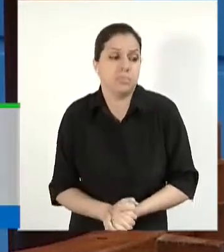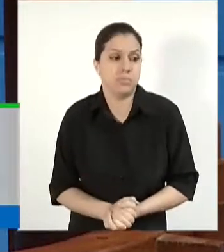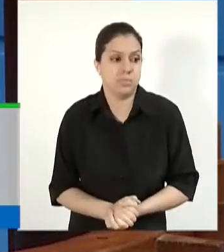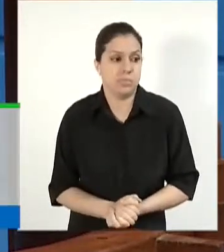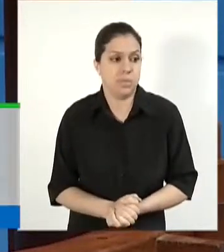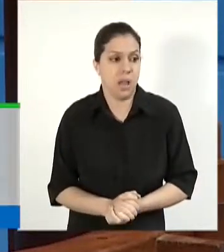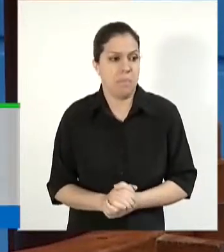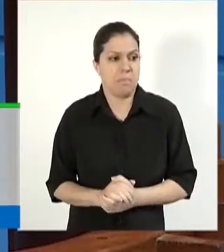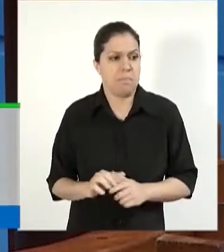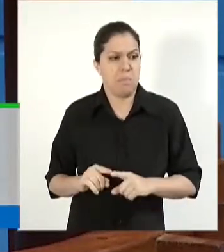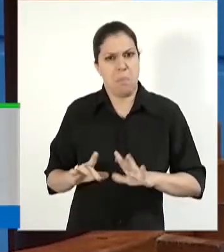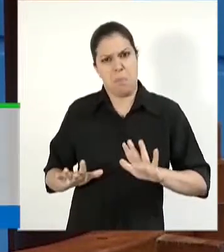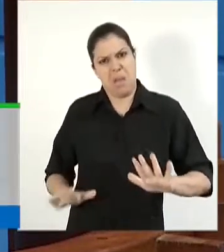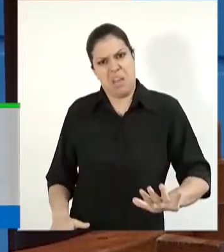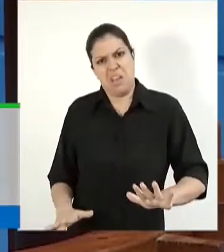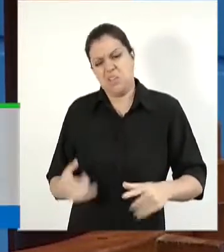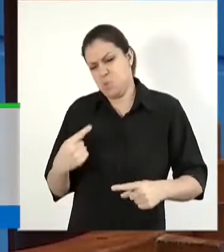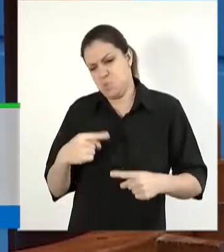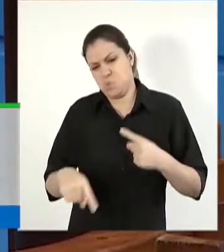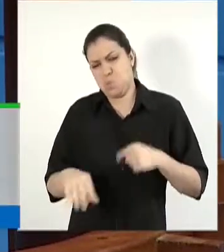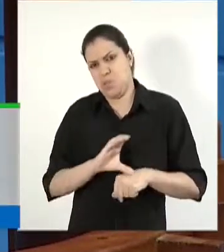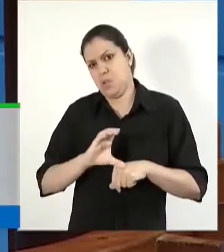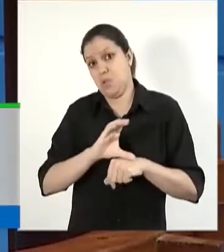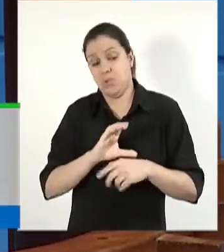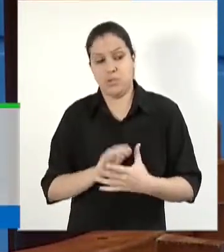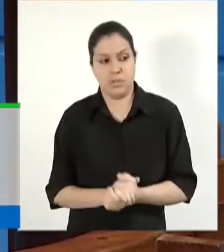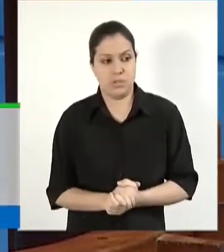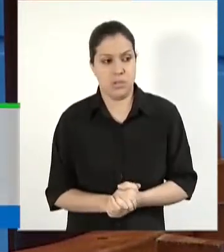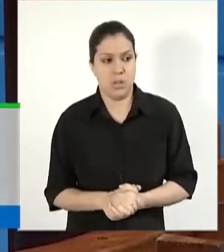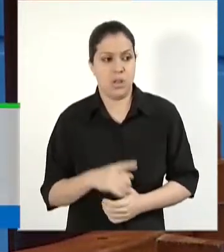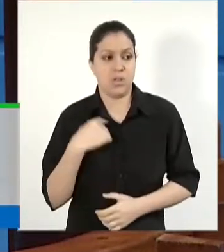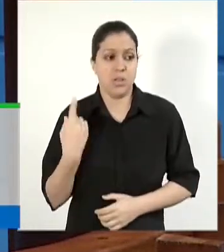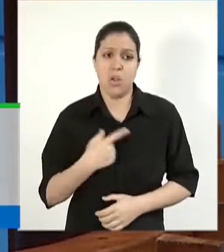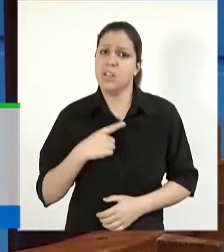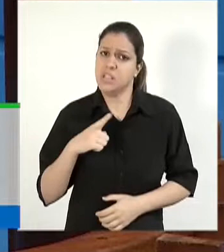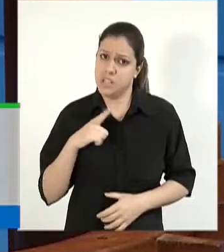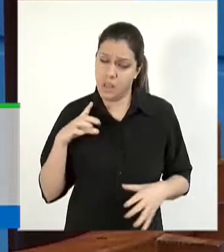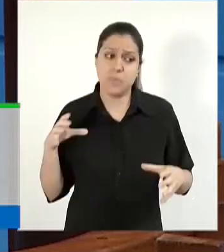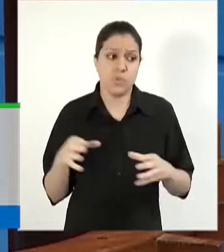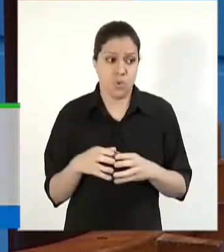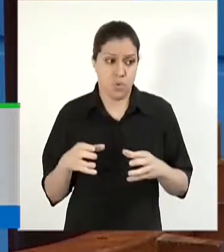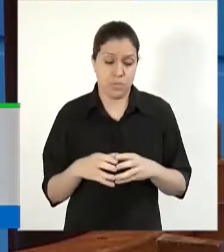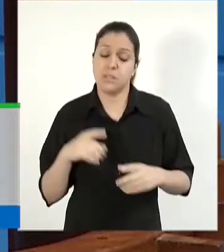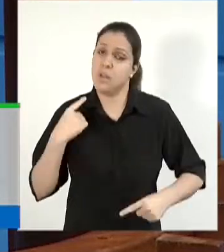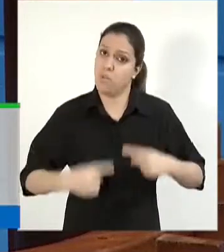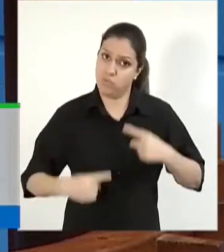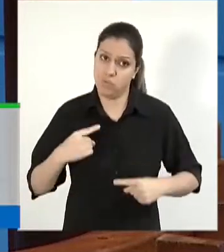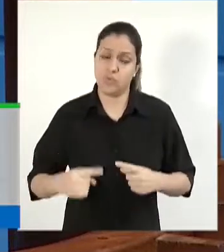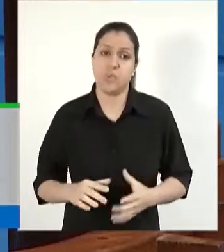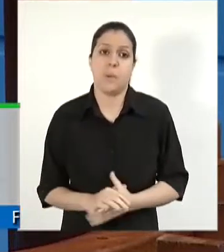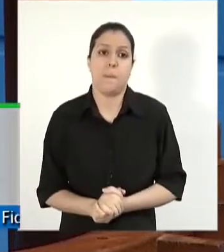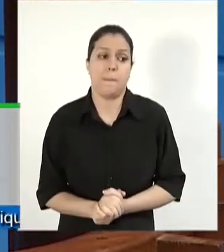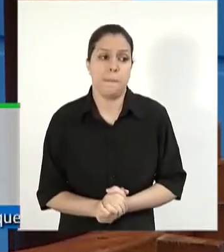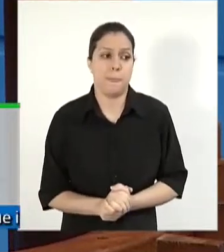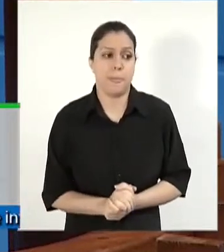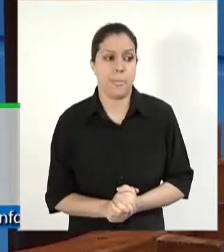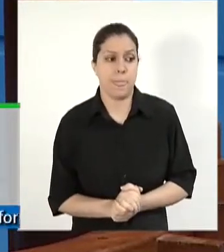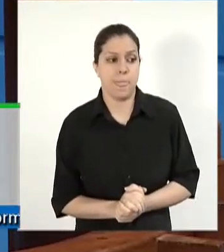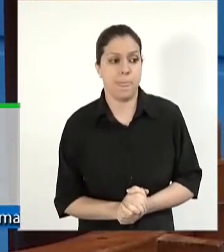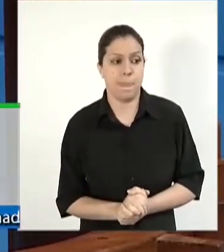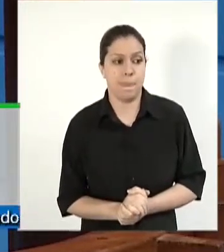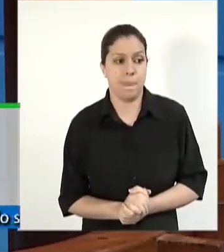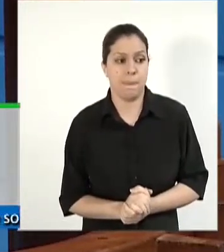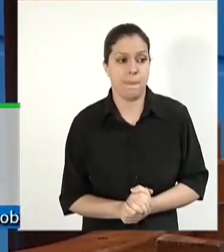Ah, mas isso é inconstitucional. Nós temos a comissão que discute, que apontou numa